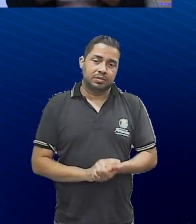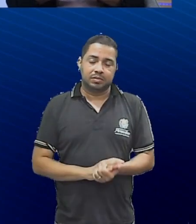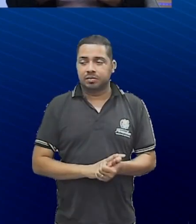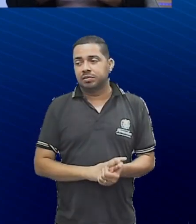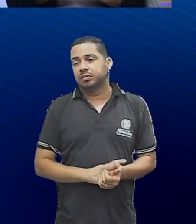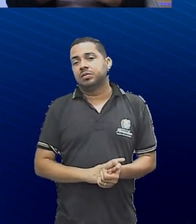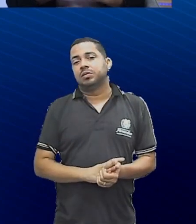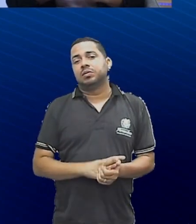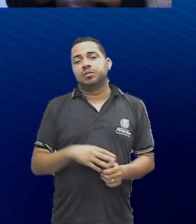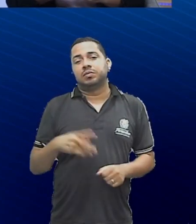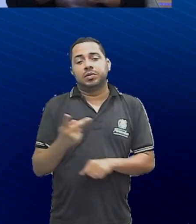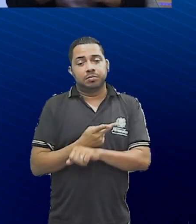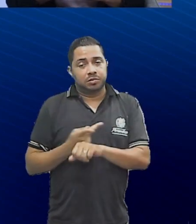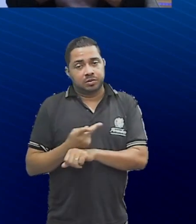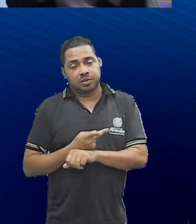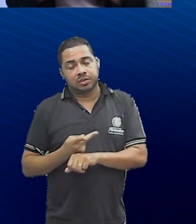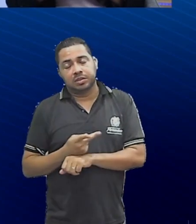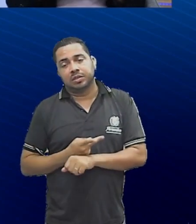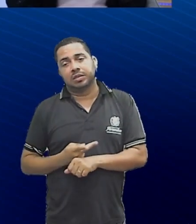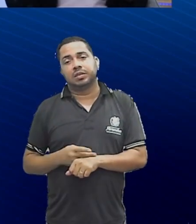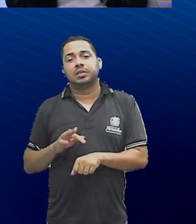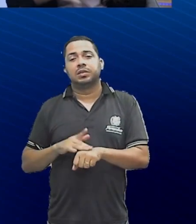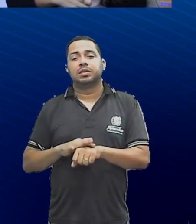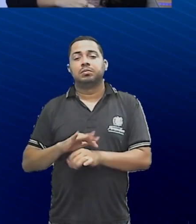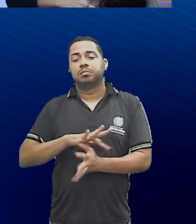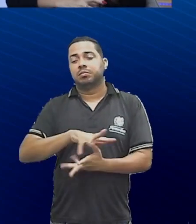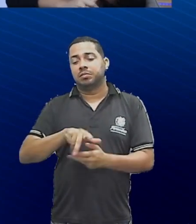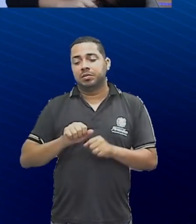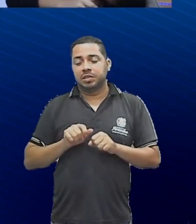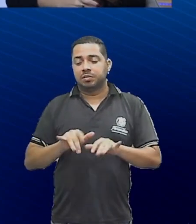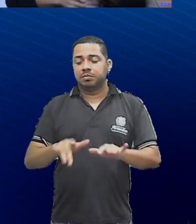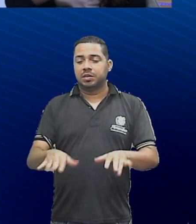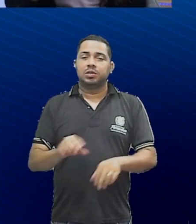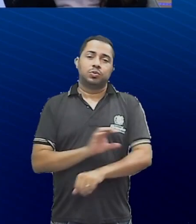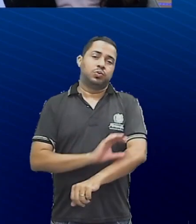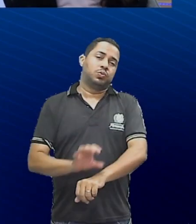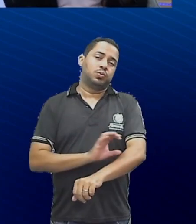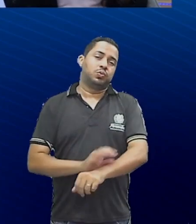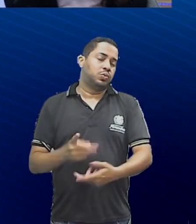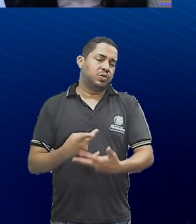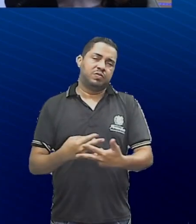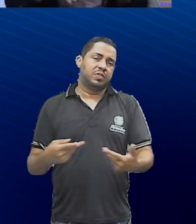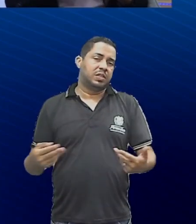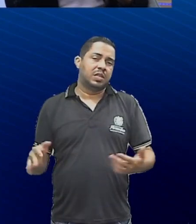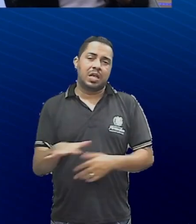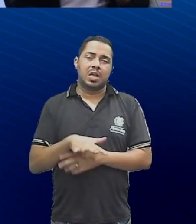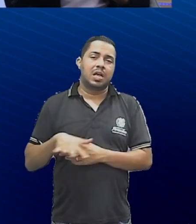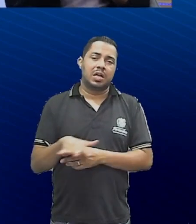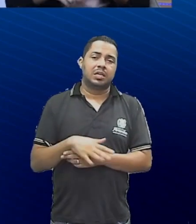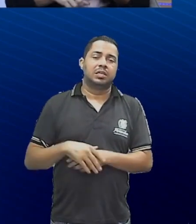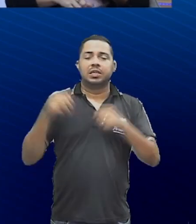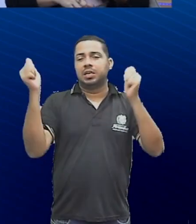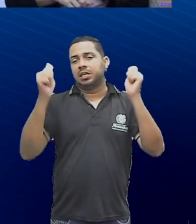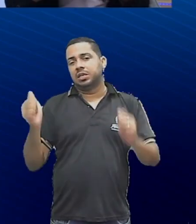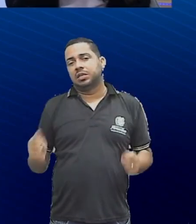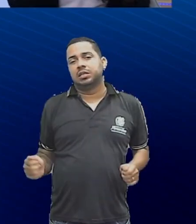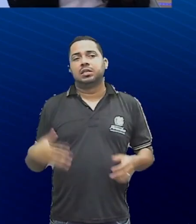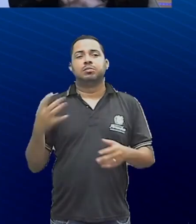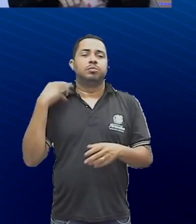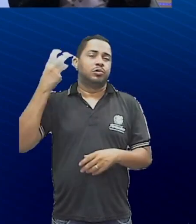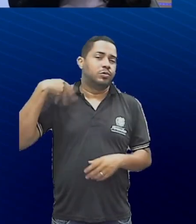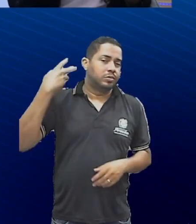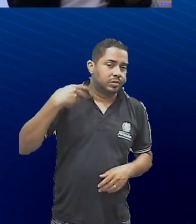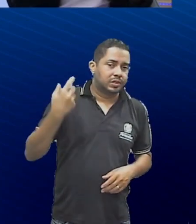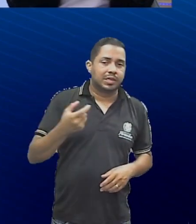Foi muito buscado, né, na pandemia, cursos de diversas áreas, cursos de artesanato, de música,